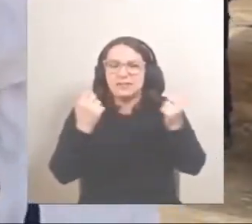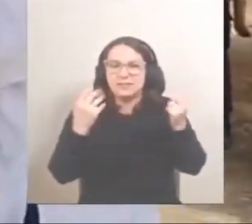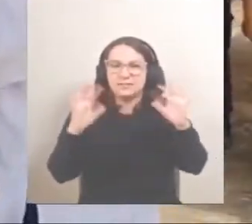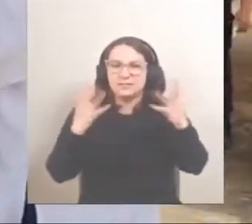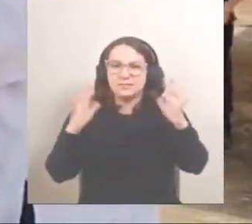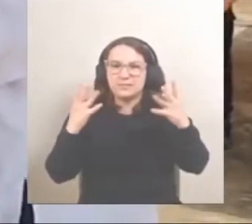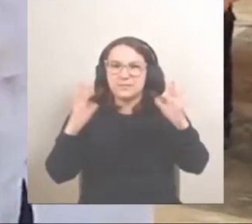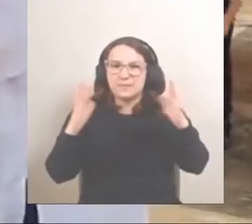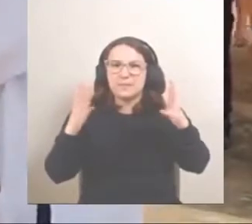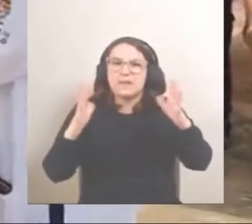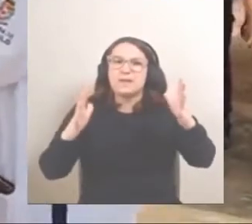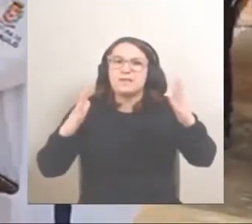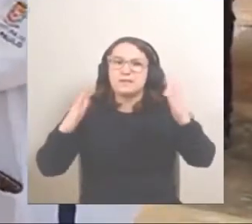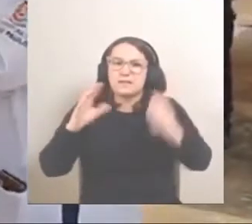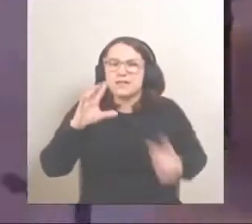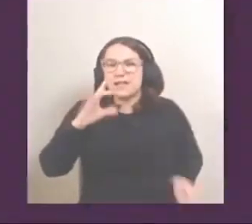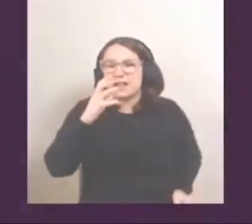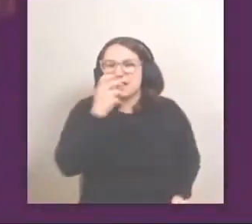Parabéns, Limão!